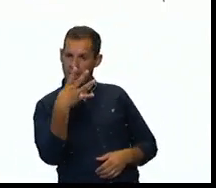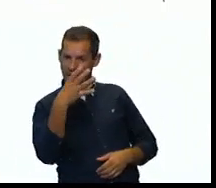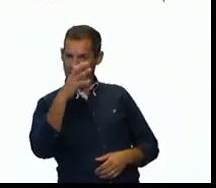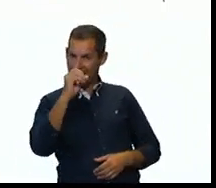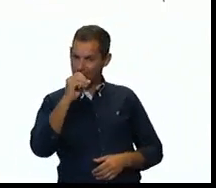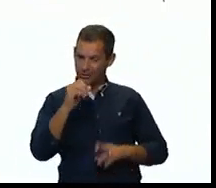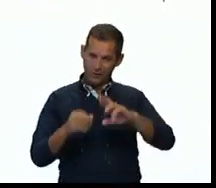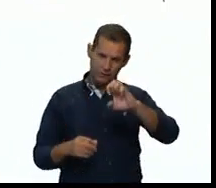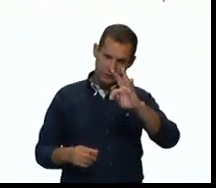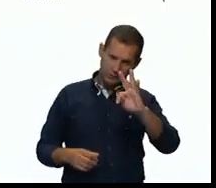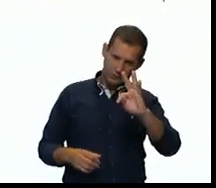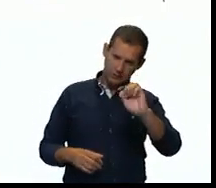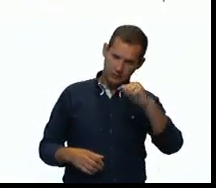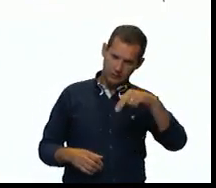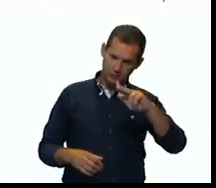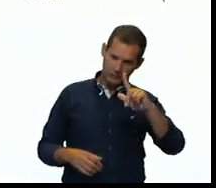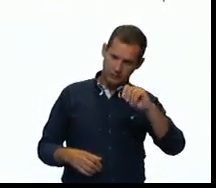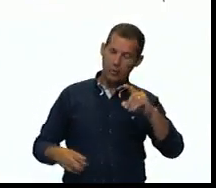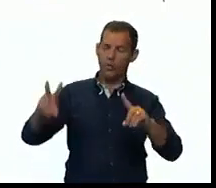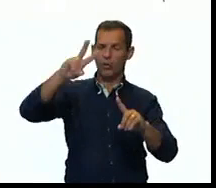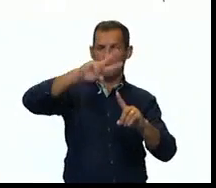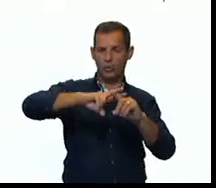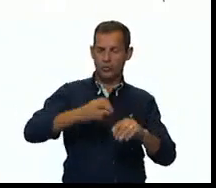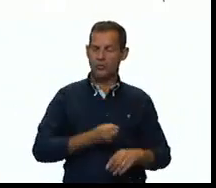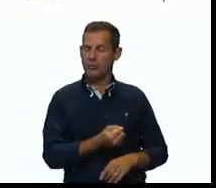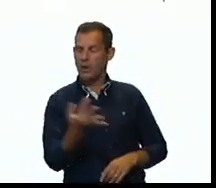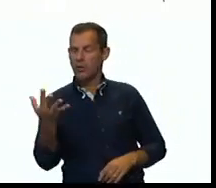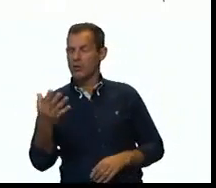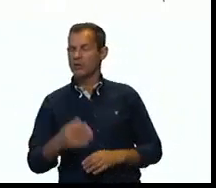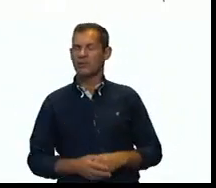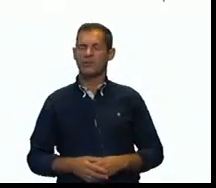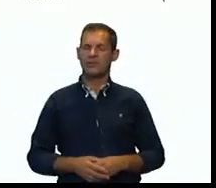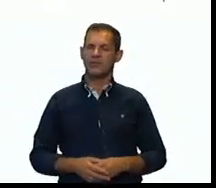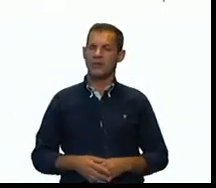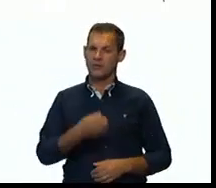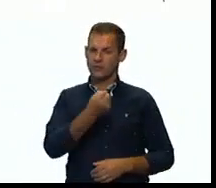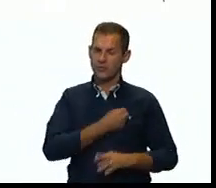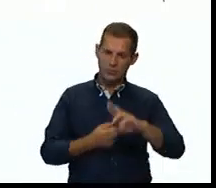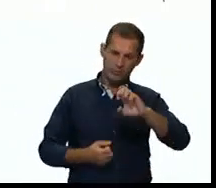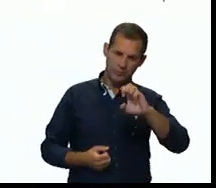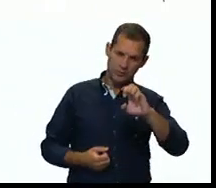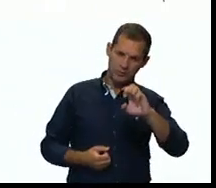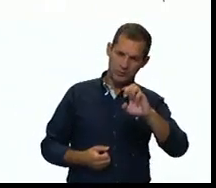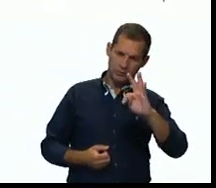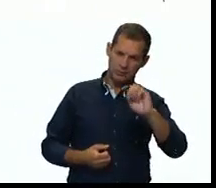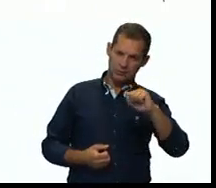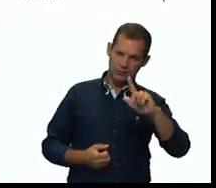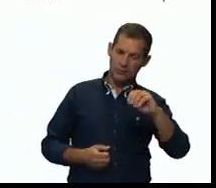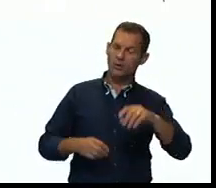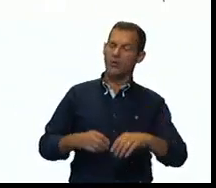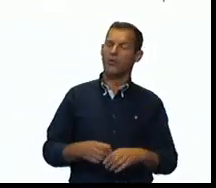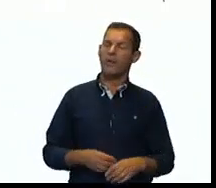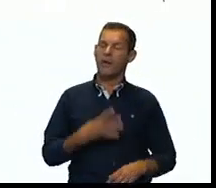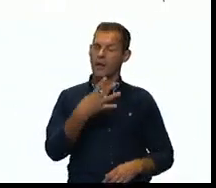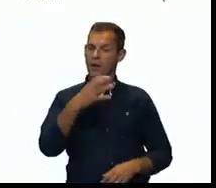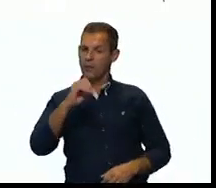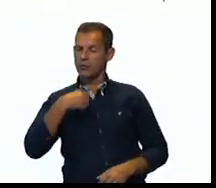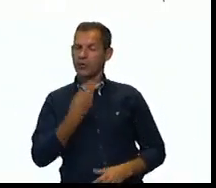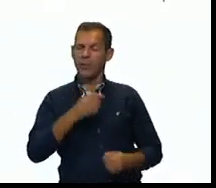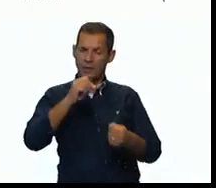40 retângulos. Então, aumentamos, dobramos o nosso número de retângulos para 40. E quando a gente dobrou e